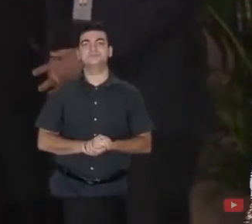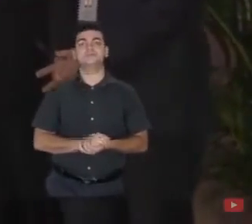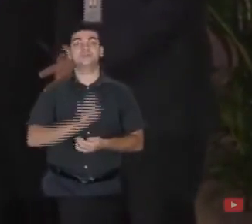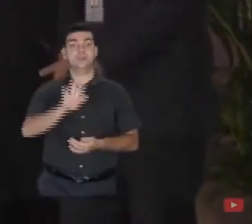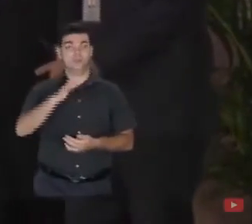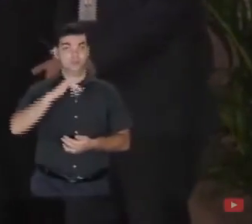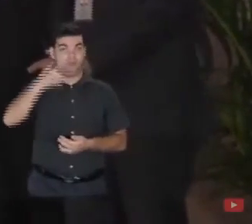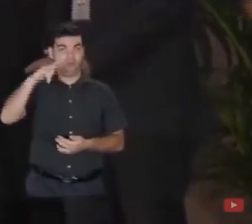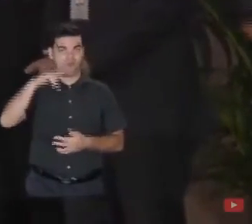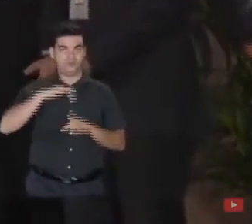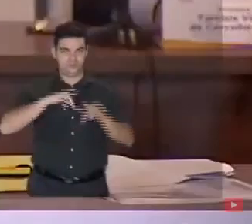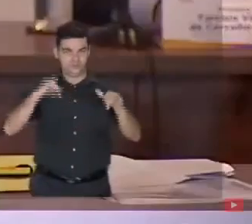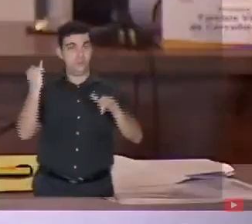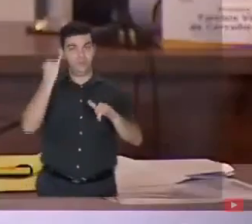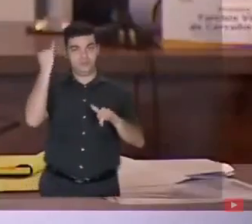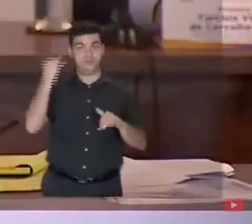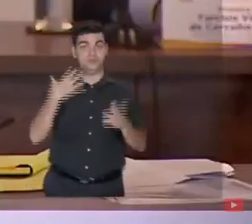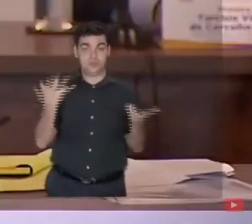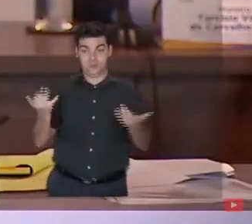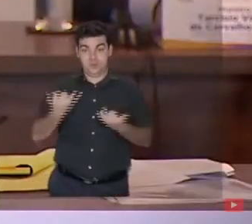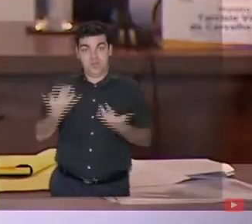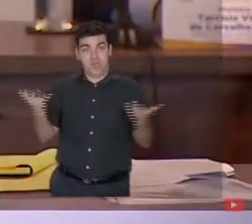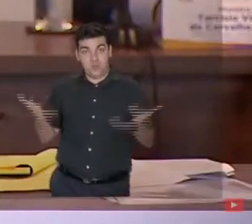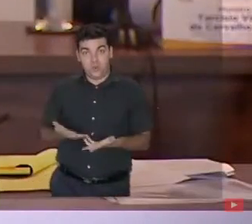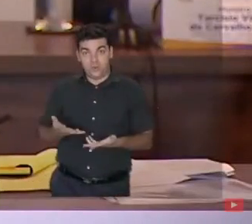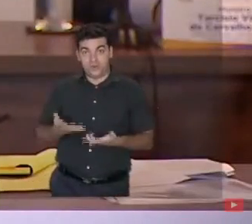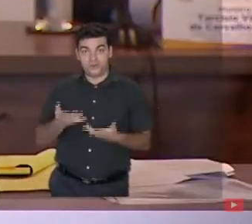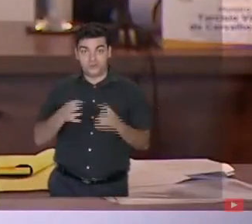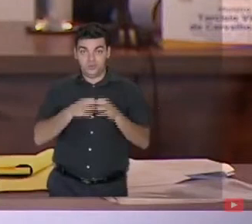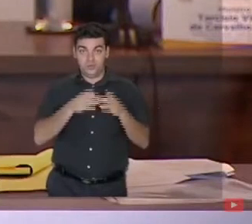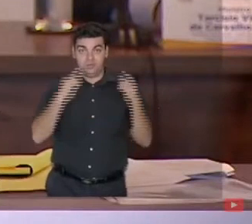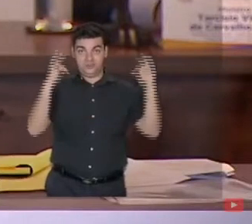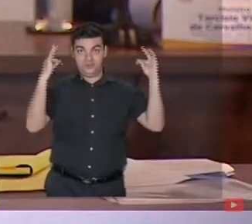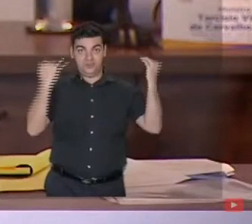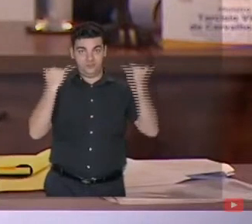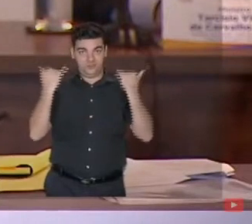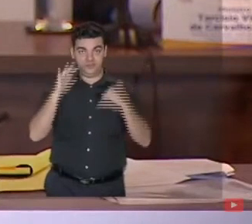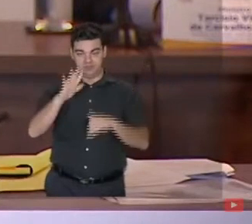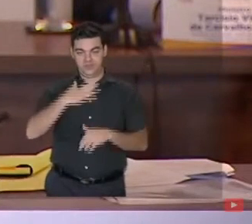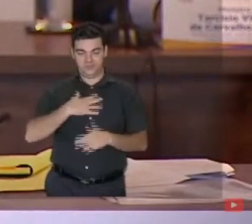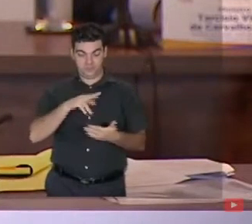Apenas uma informação relevante que eu estou recebendo da tecnologia da informação.